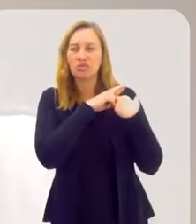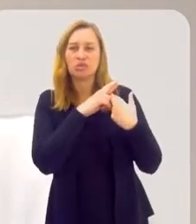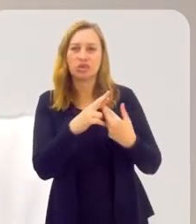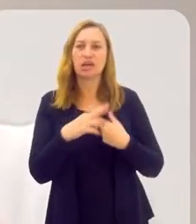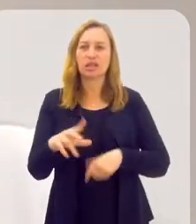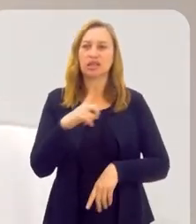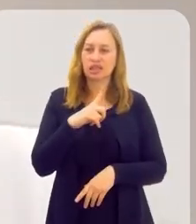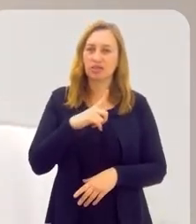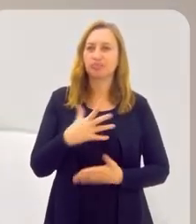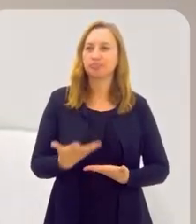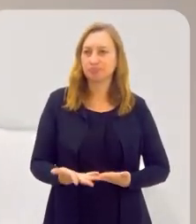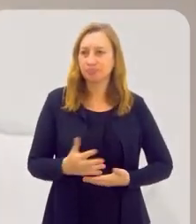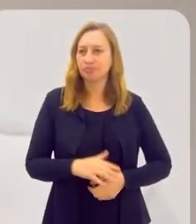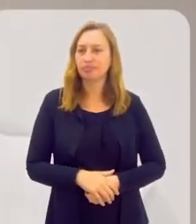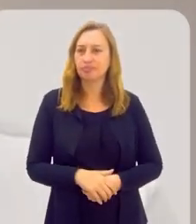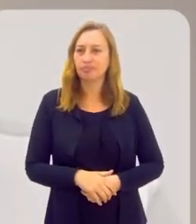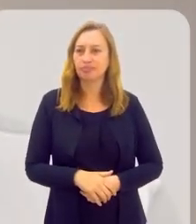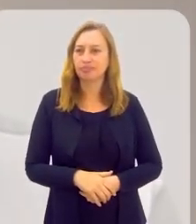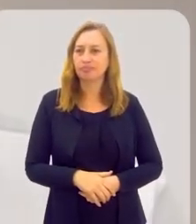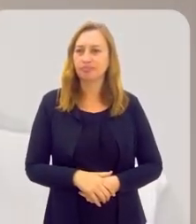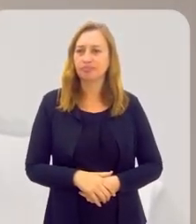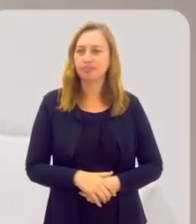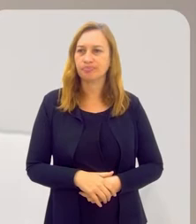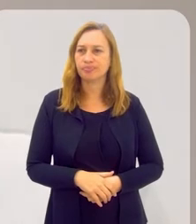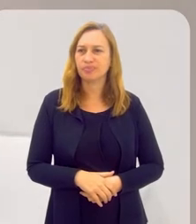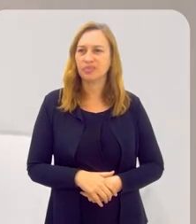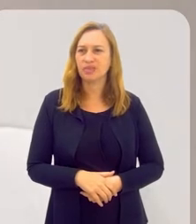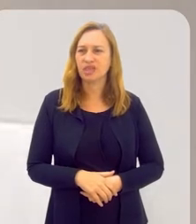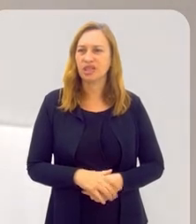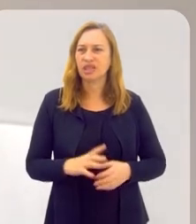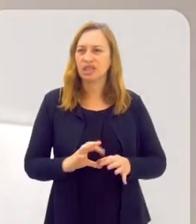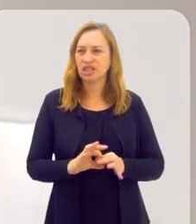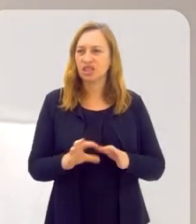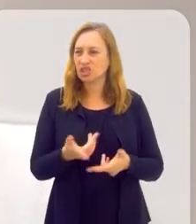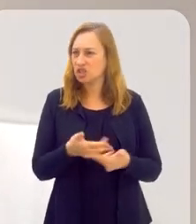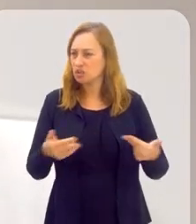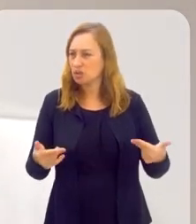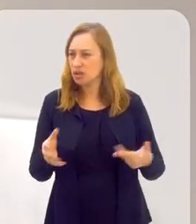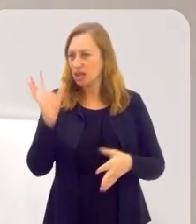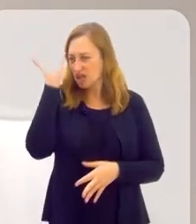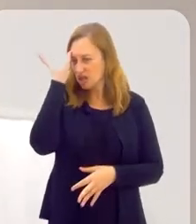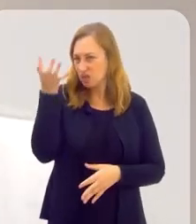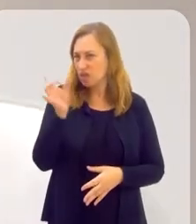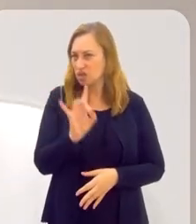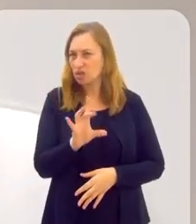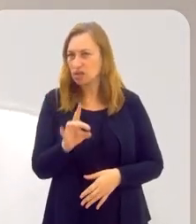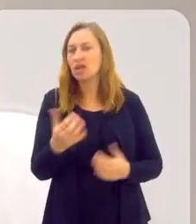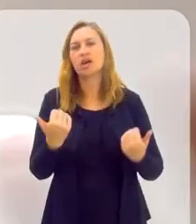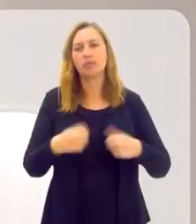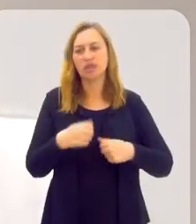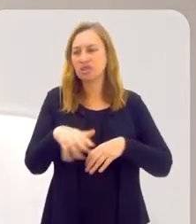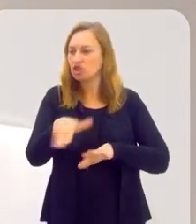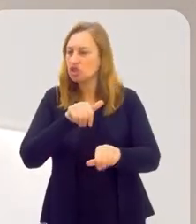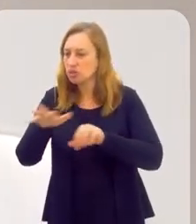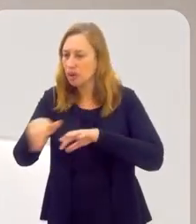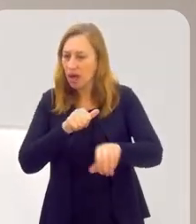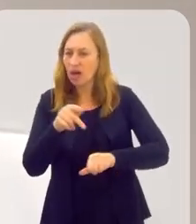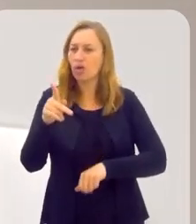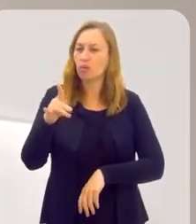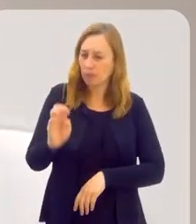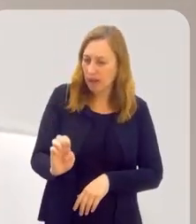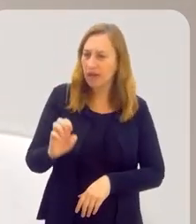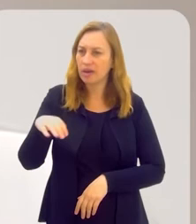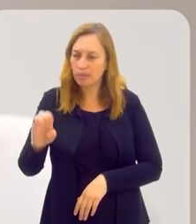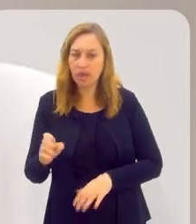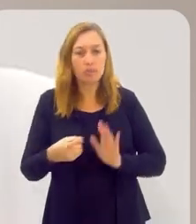responsabilidade que nós temos que ter. Ou seja, não basta nós acharmos que esse tipo de coisas se resolvem por si só, temos que ser nós a chamar os pais, a